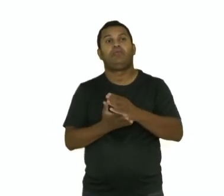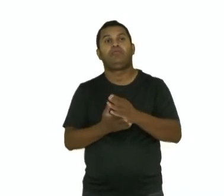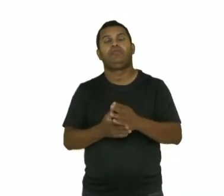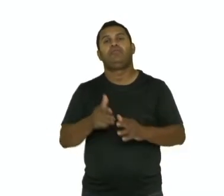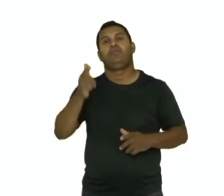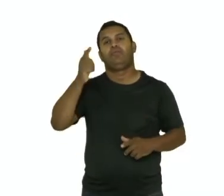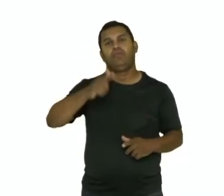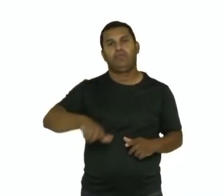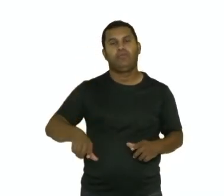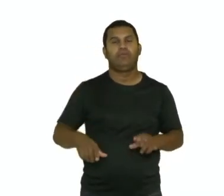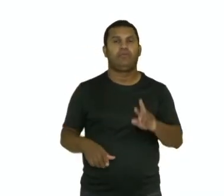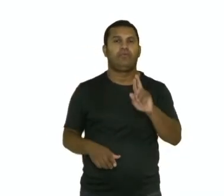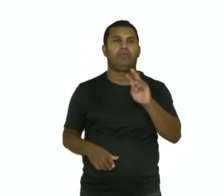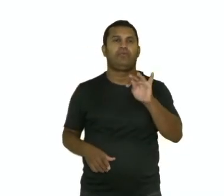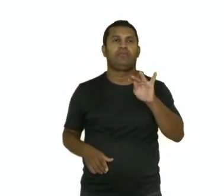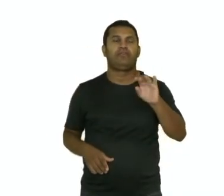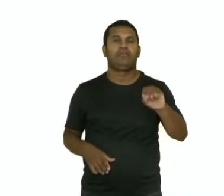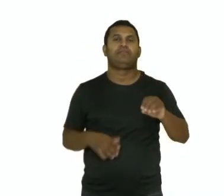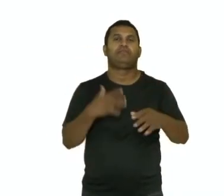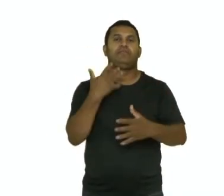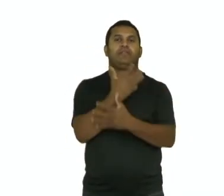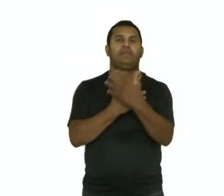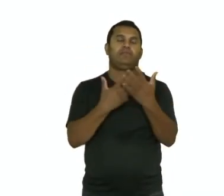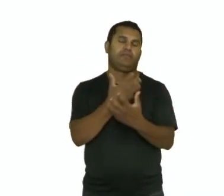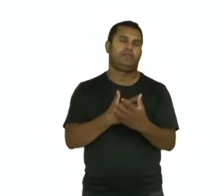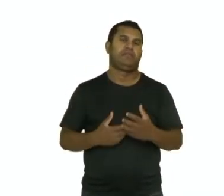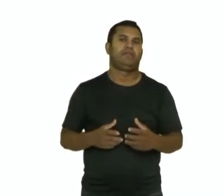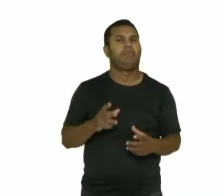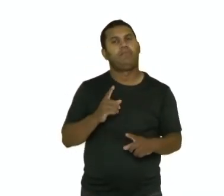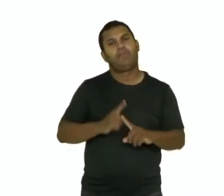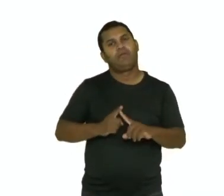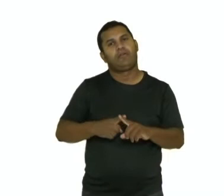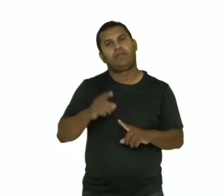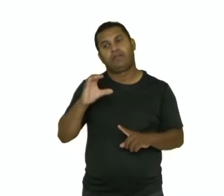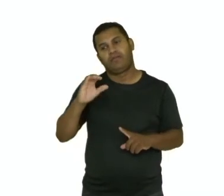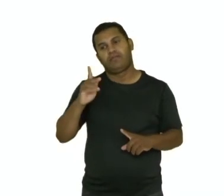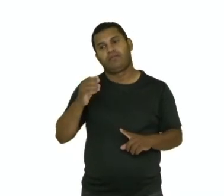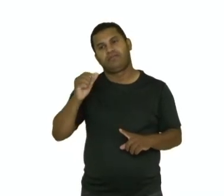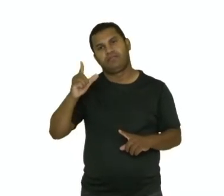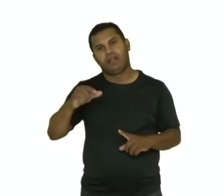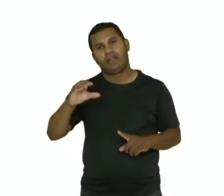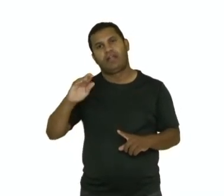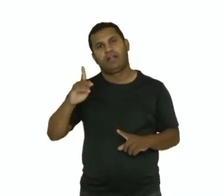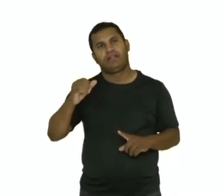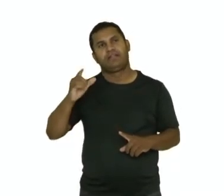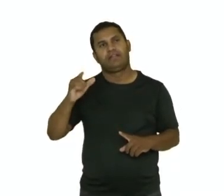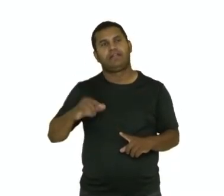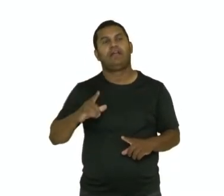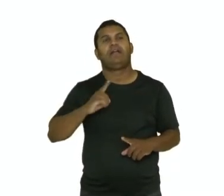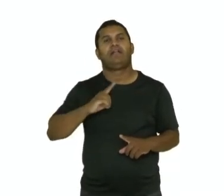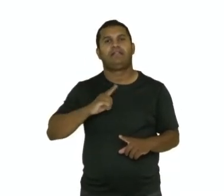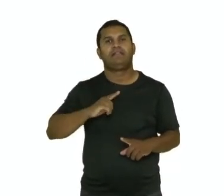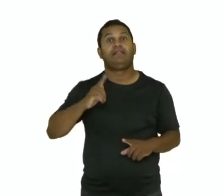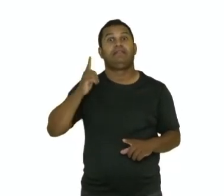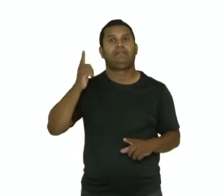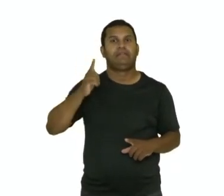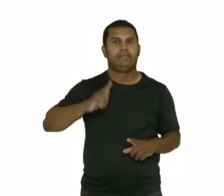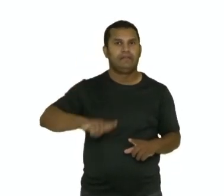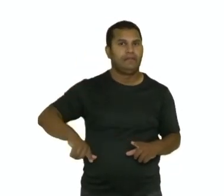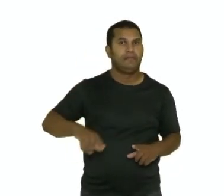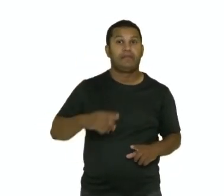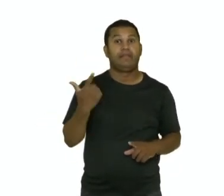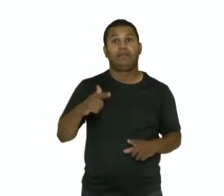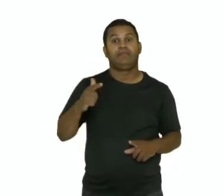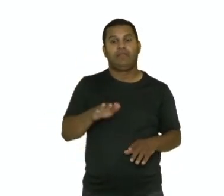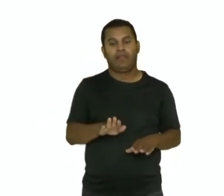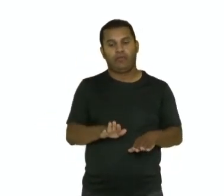do arrastar dos pés, já que o tchá-tchá-tchá, como diversos outros ritmos latinos, eles têm essa característica de não levantar